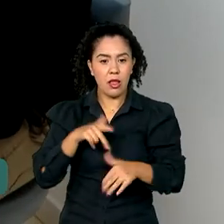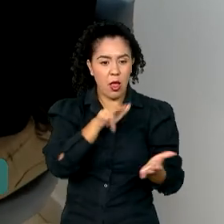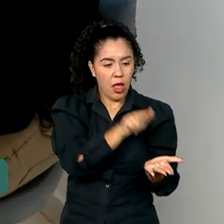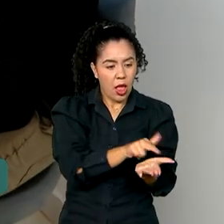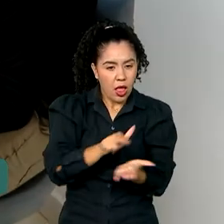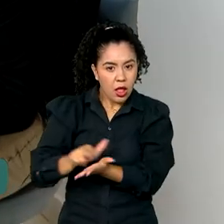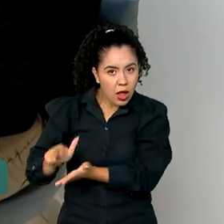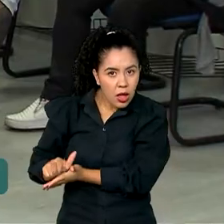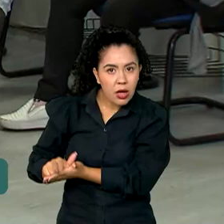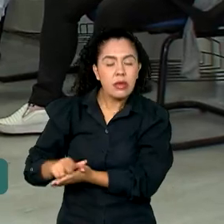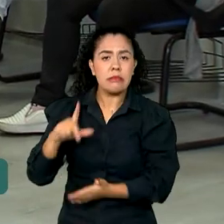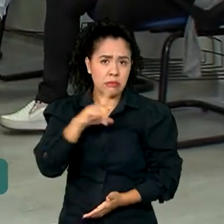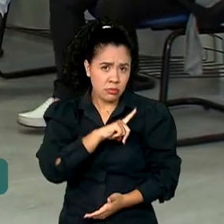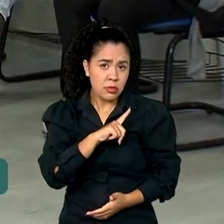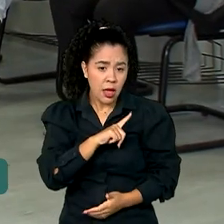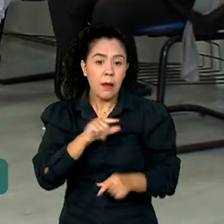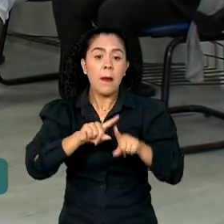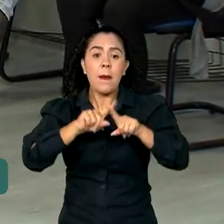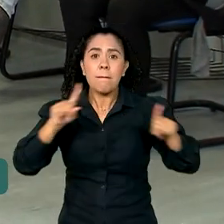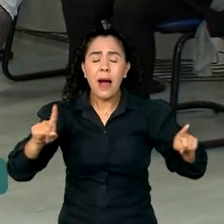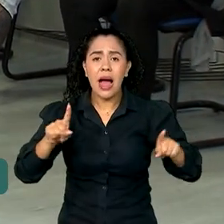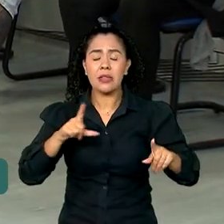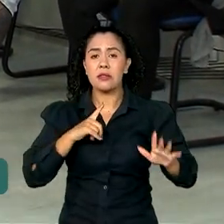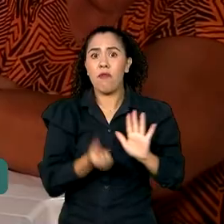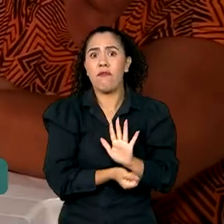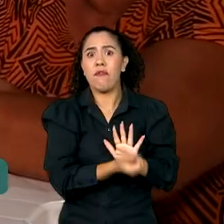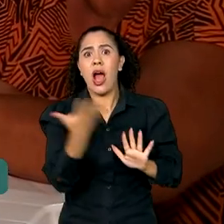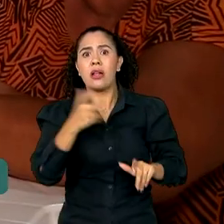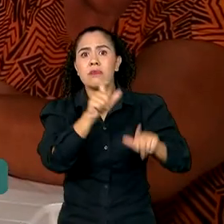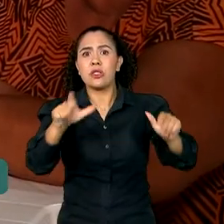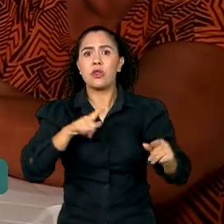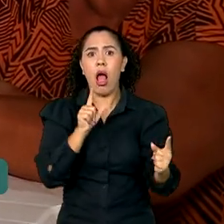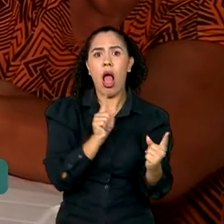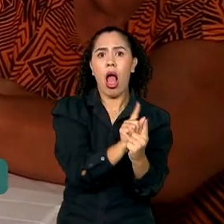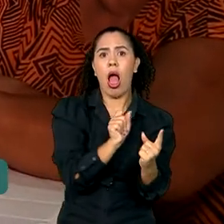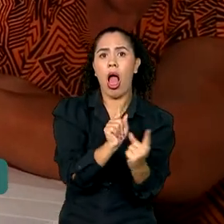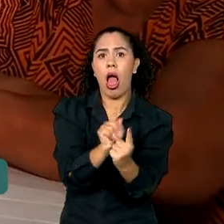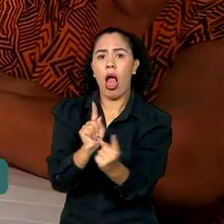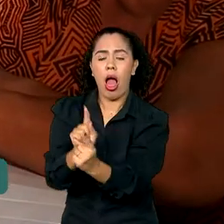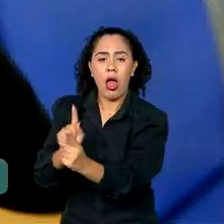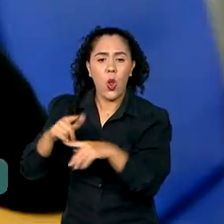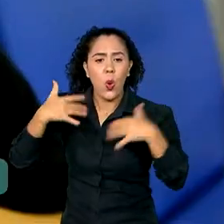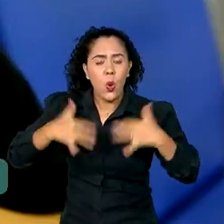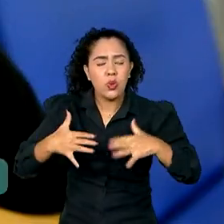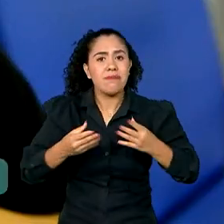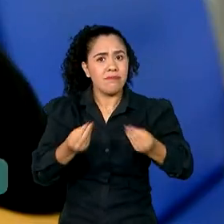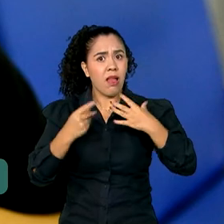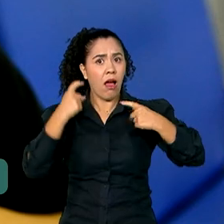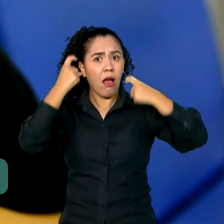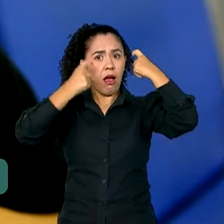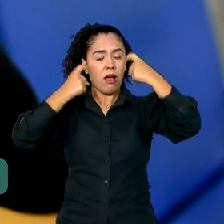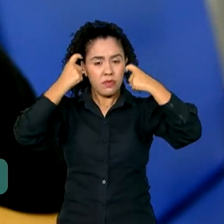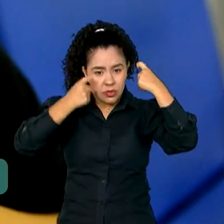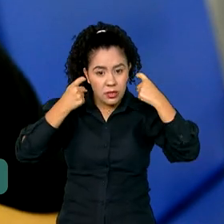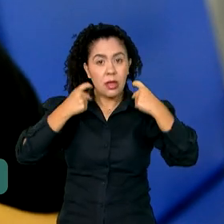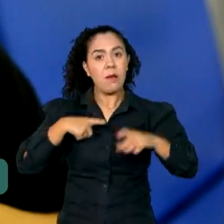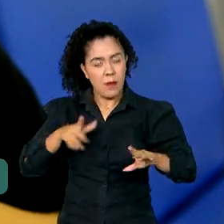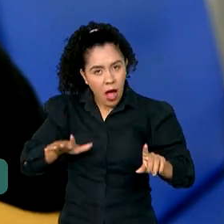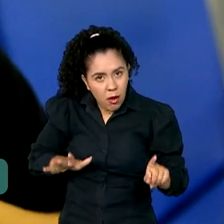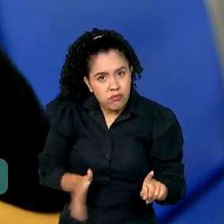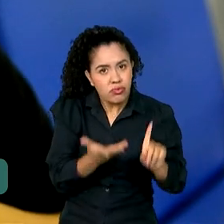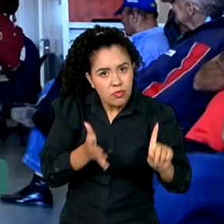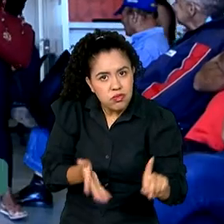de queimadas no país tem pressionado o sistema de saúde e é motivo de preocupação. Para reforçar o atendimento